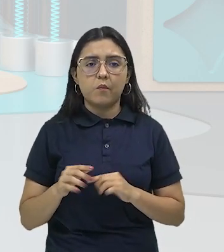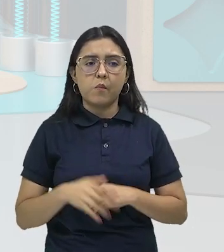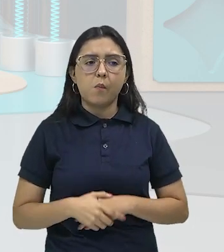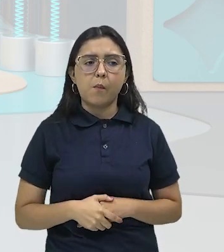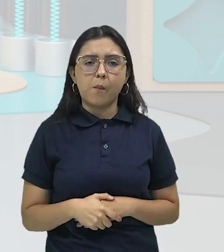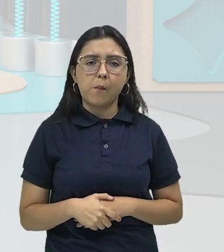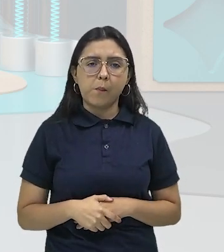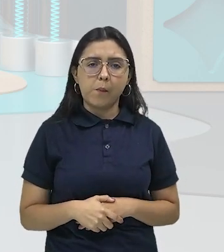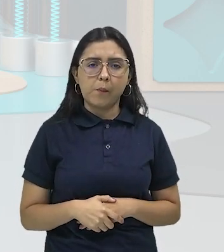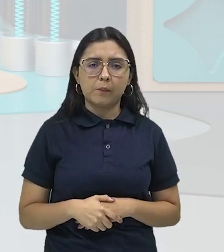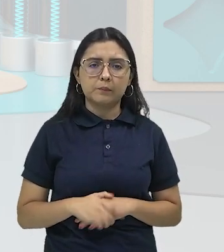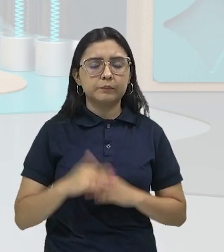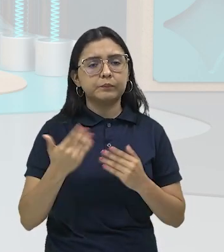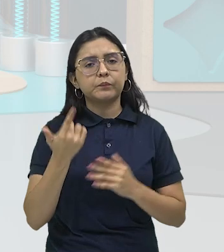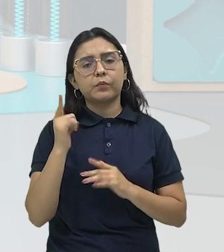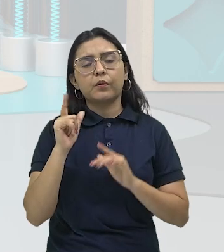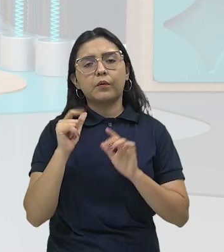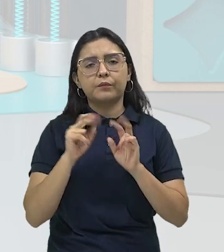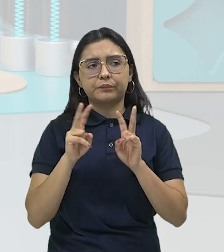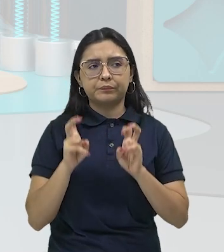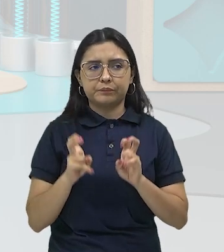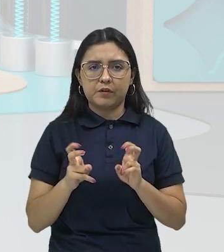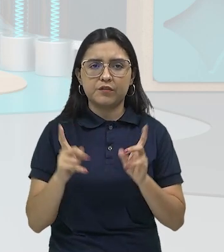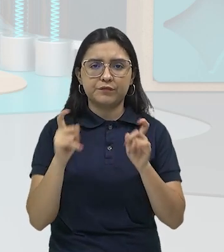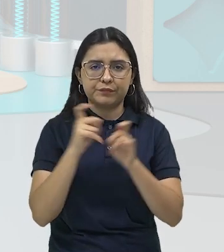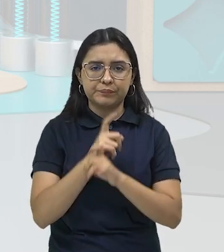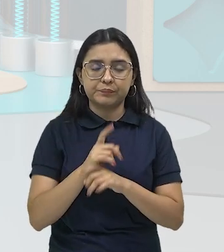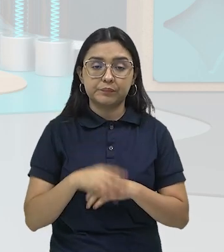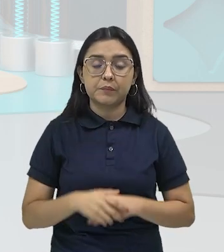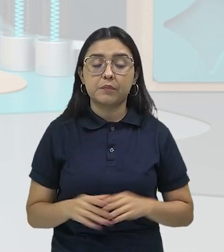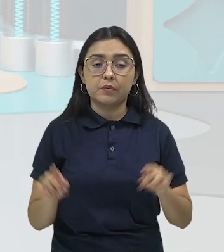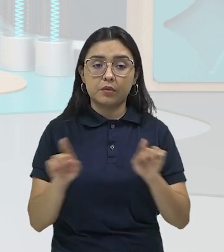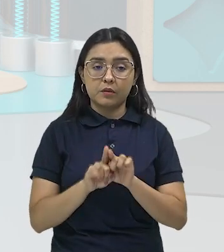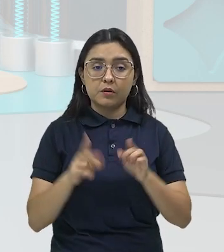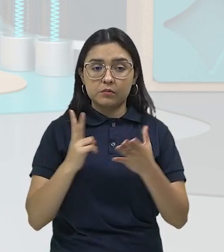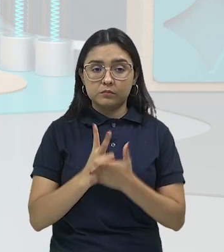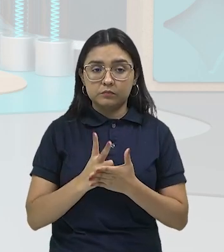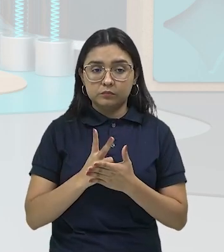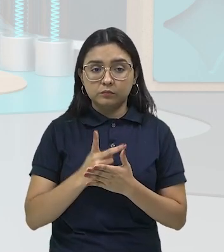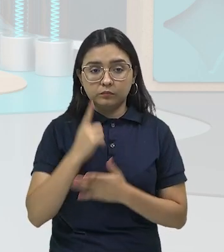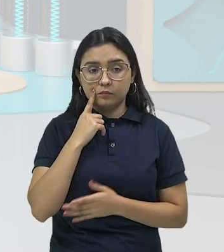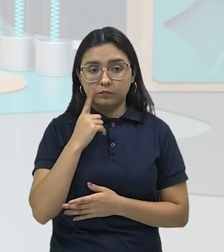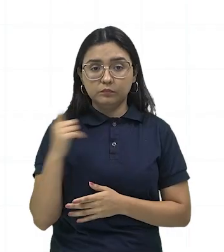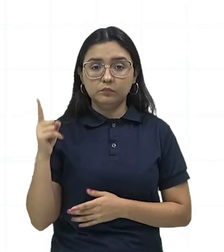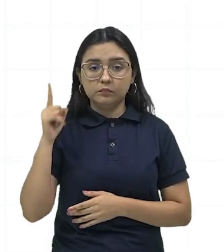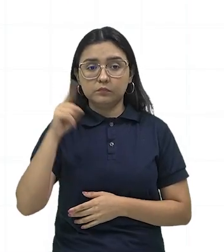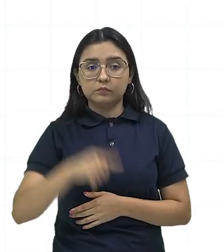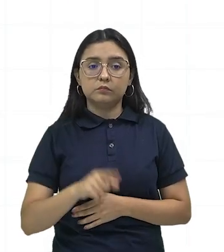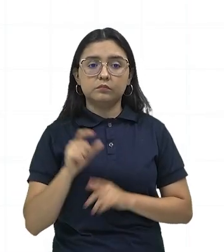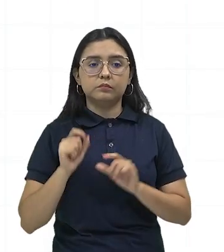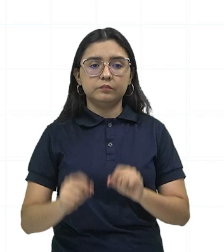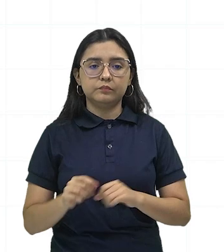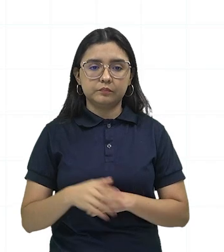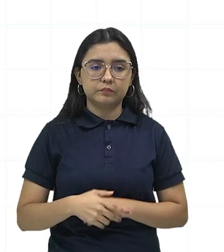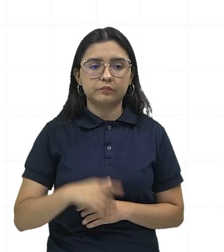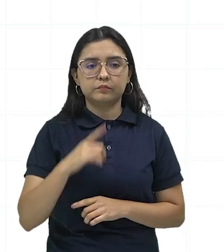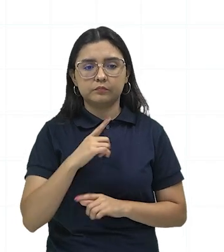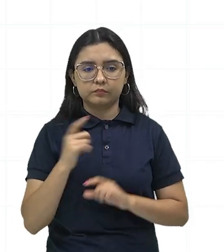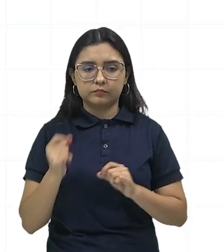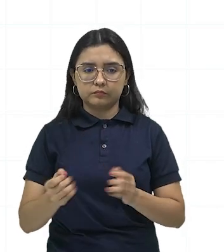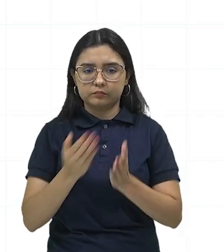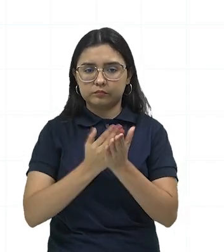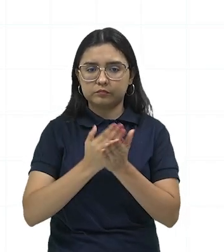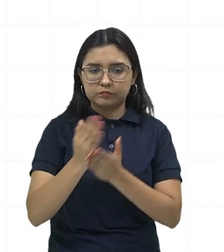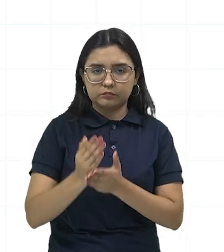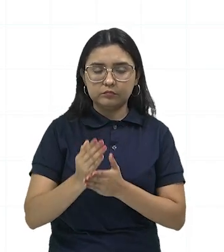sobre outros assuntos, o que também é problemático. Ainda nessa cartela, é como uma porta de entrada que prepara o leitor para o